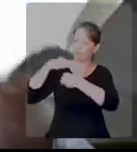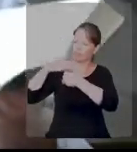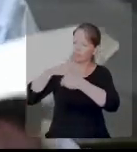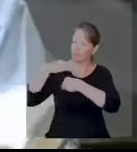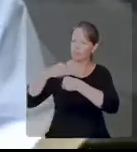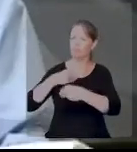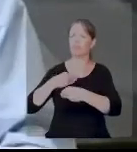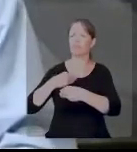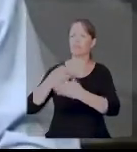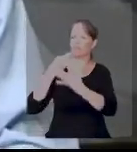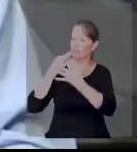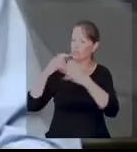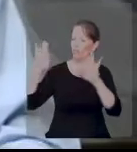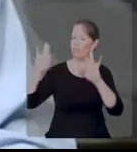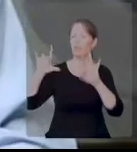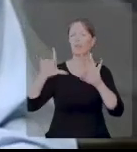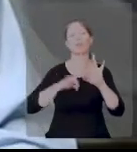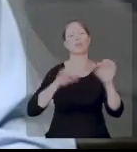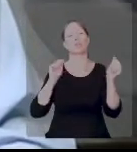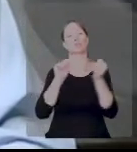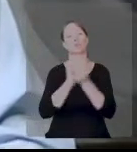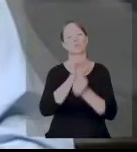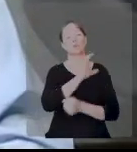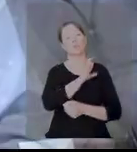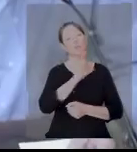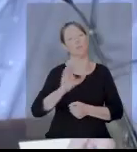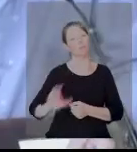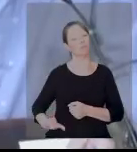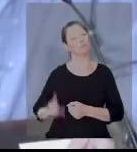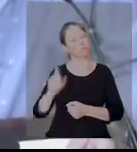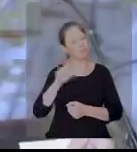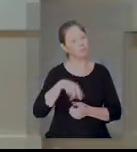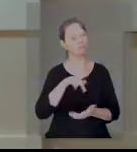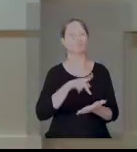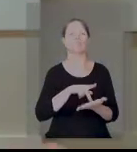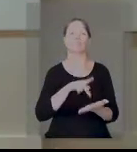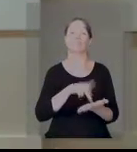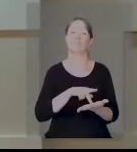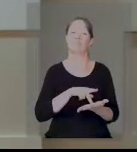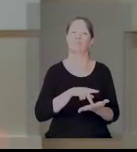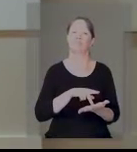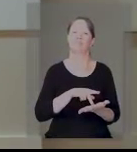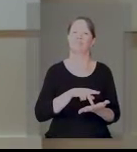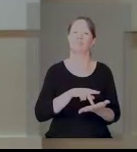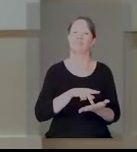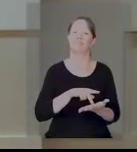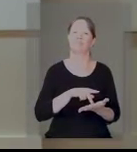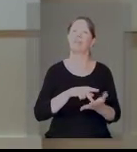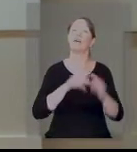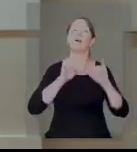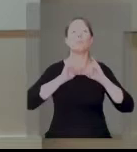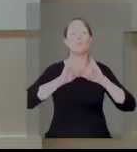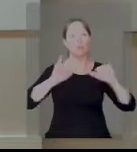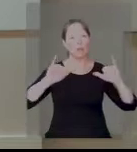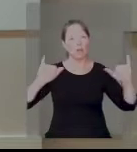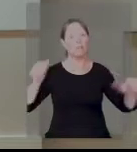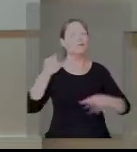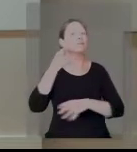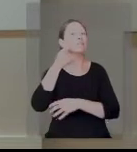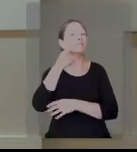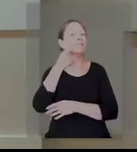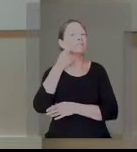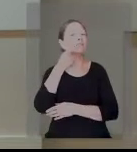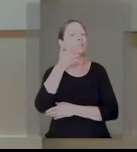orientação, peço salvação. Eu tenho com Cristo. Essa é a grande verdade. E o programa Pergunte ao Pastor vai ao ar todas as sextas-feiras,